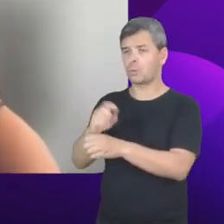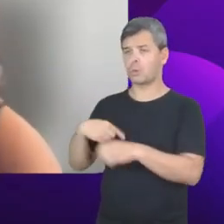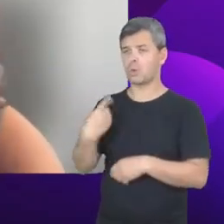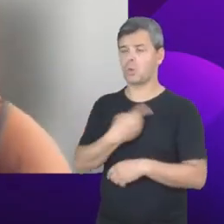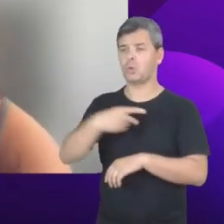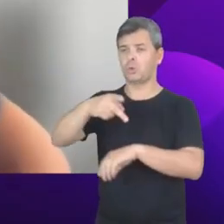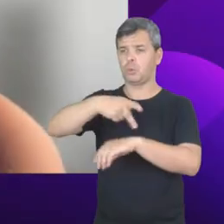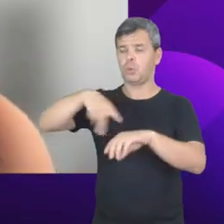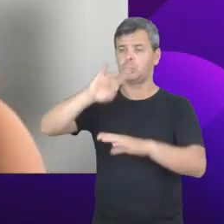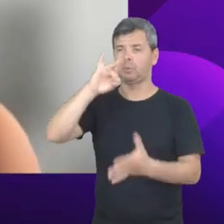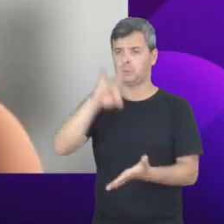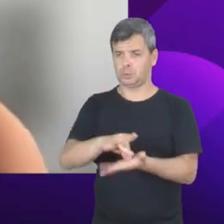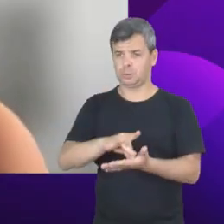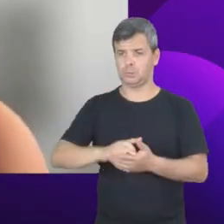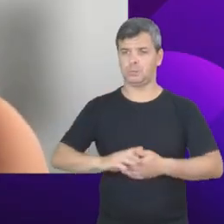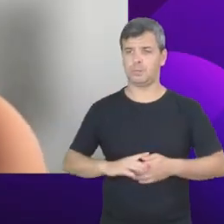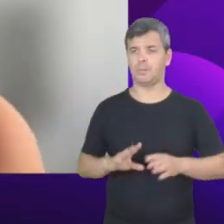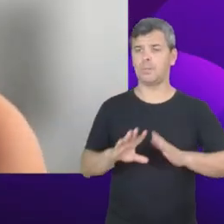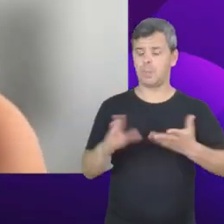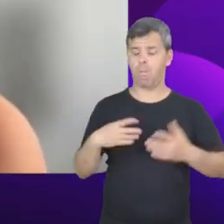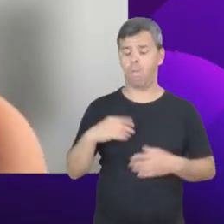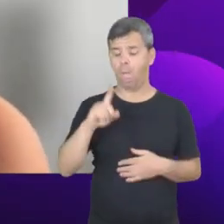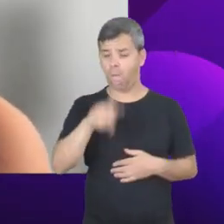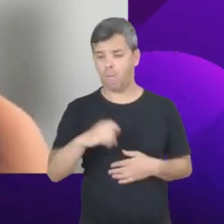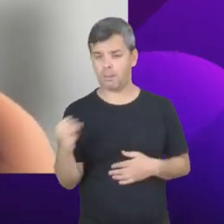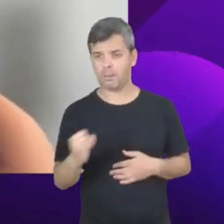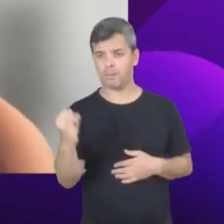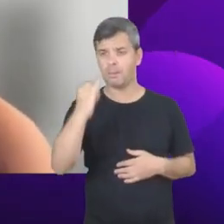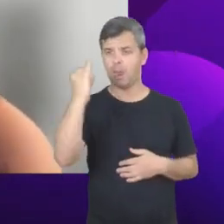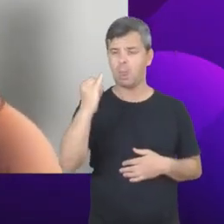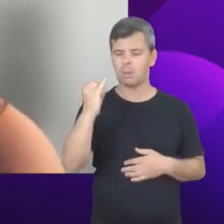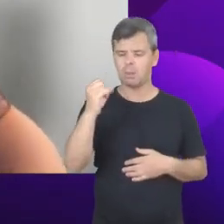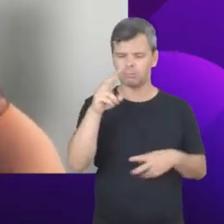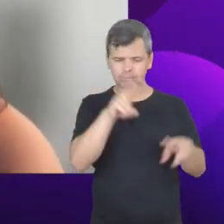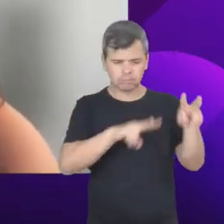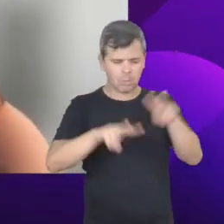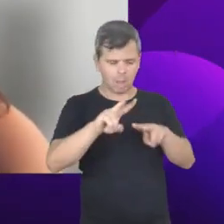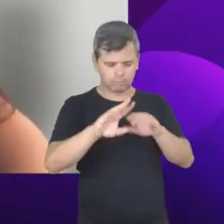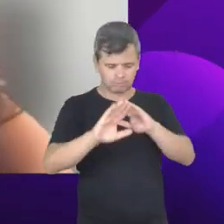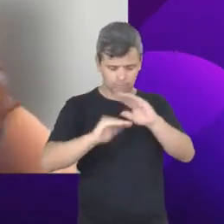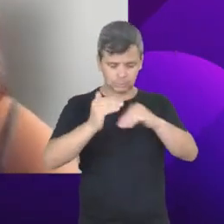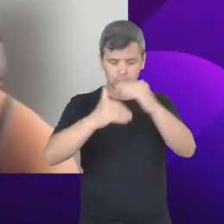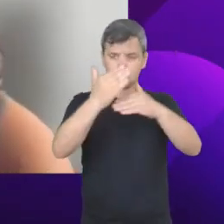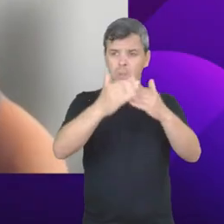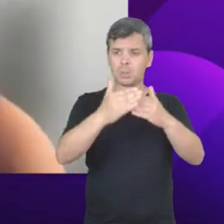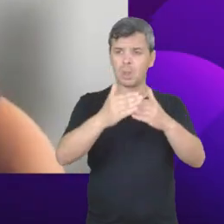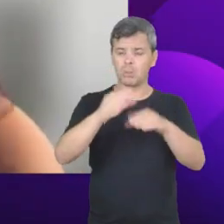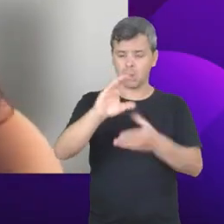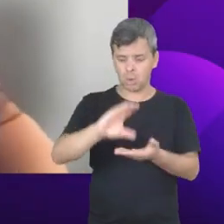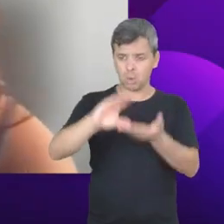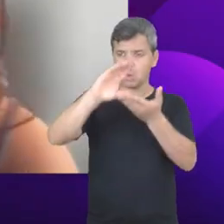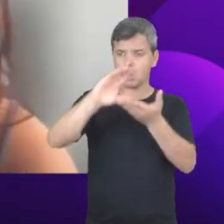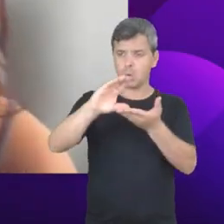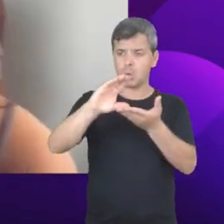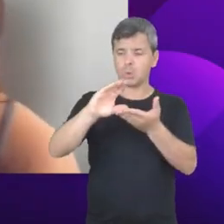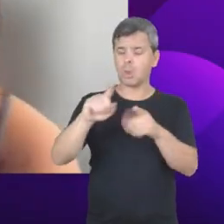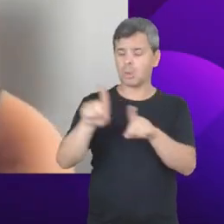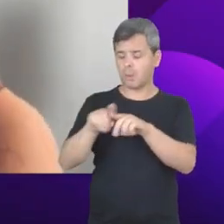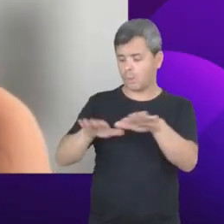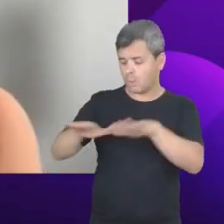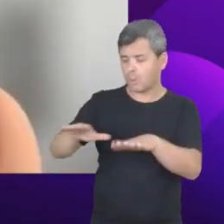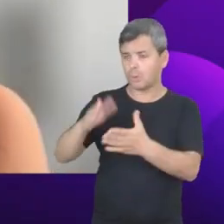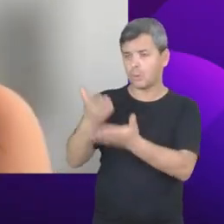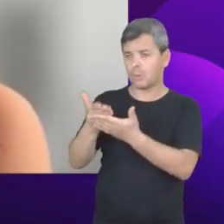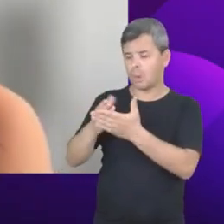nosso país de fato. E é interessante sempre olhar desse processo, depois da Constituição, o movimento estudantil